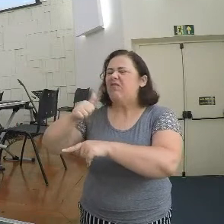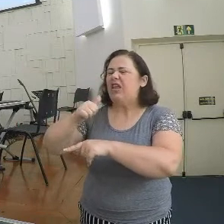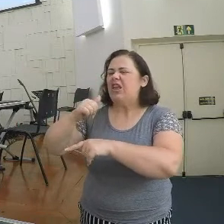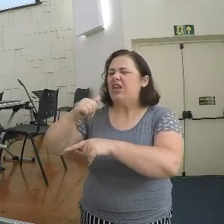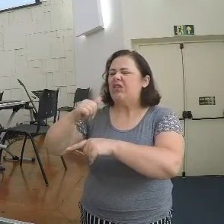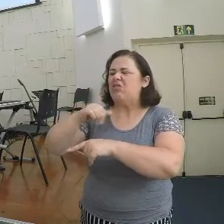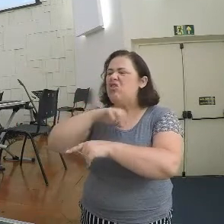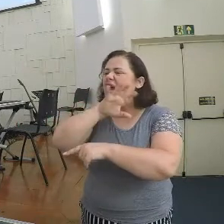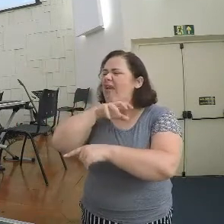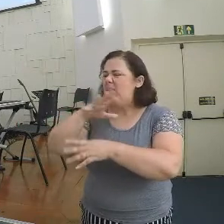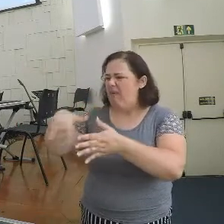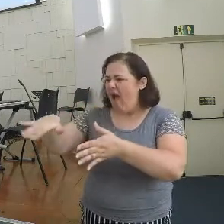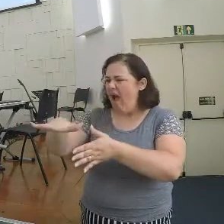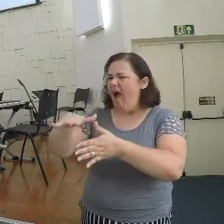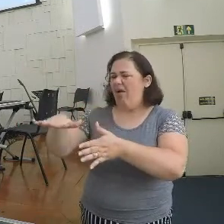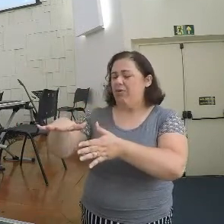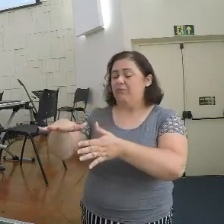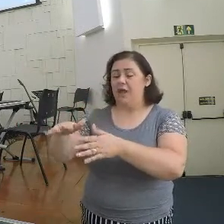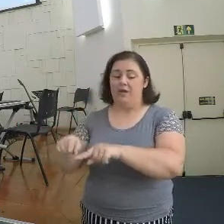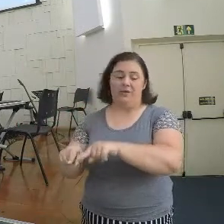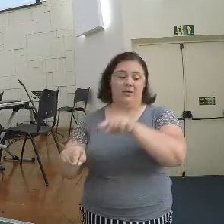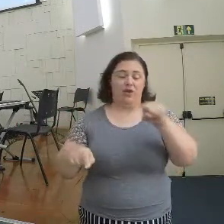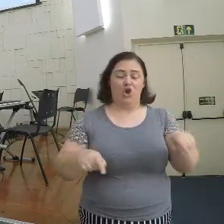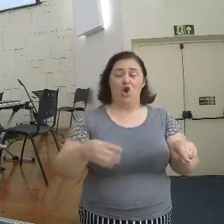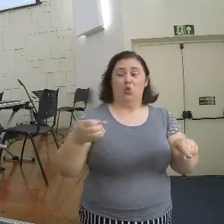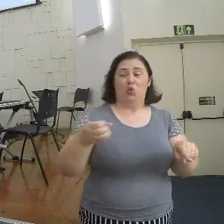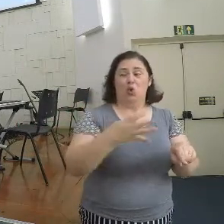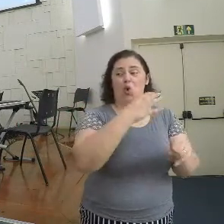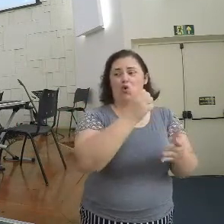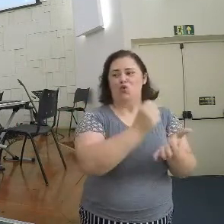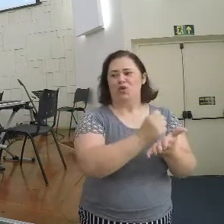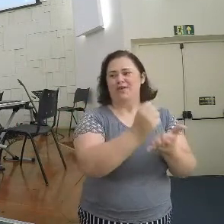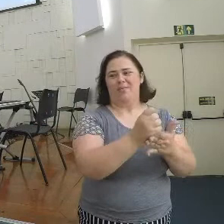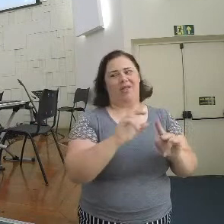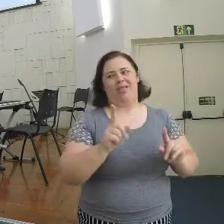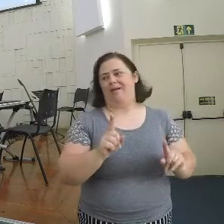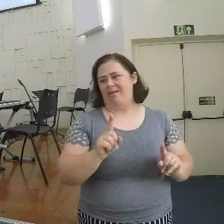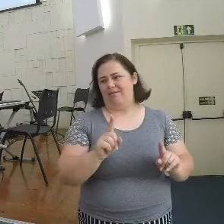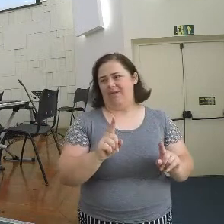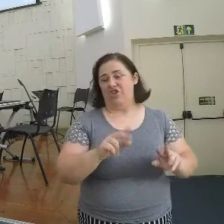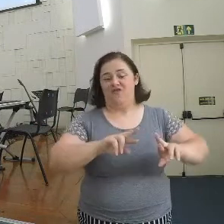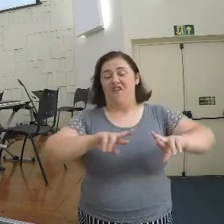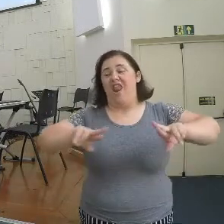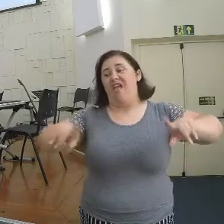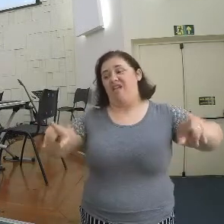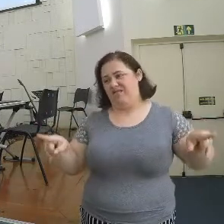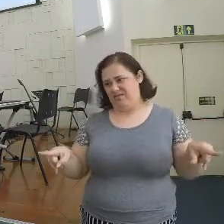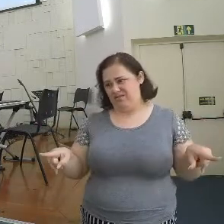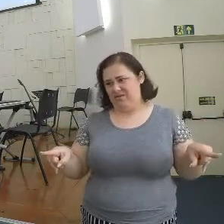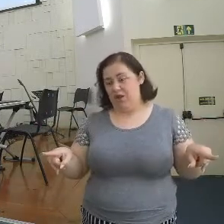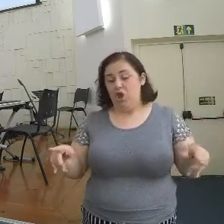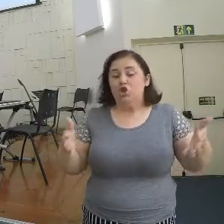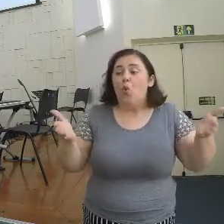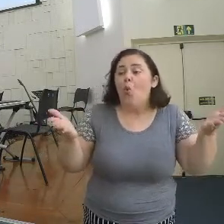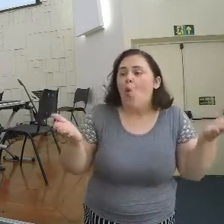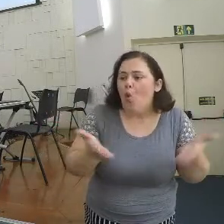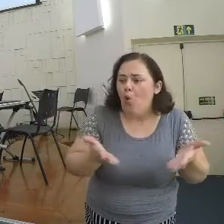pecado do mundo, já se fez sacrifício por nós? É claro que não. Iríamos nós, brasileiros do século